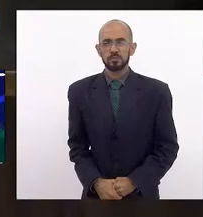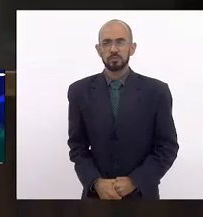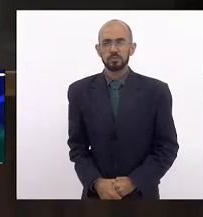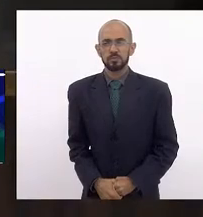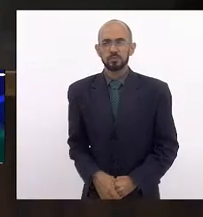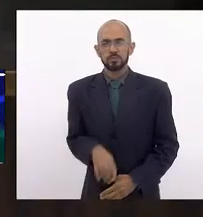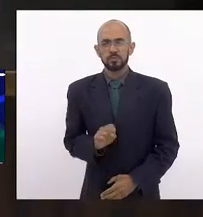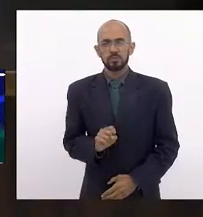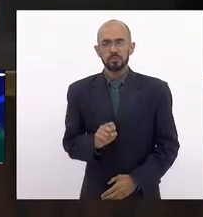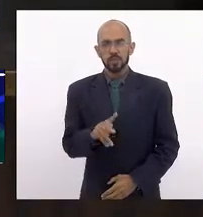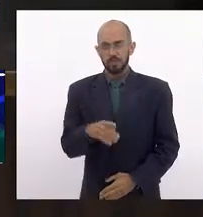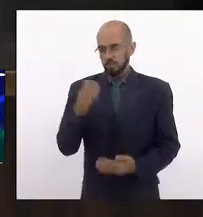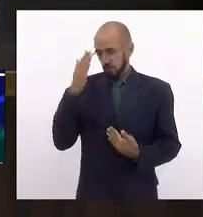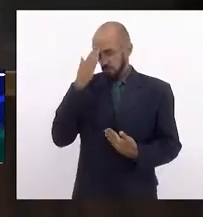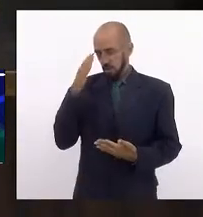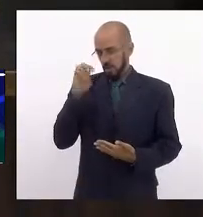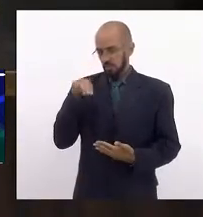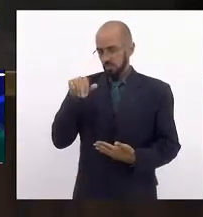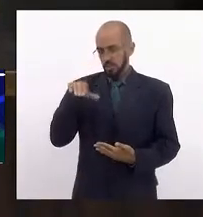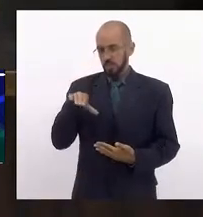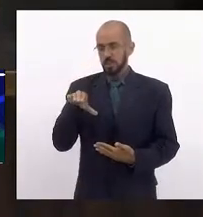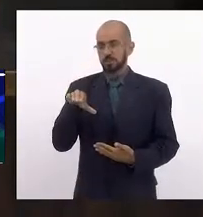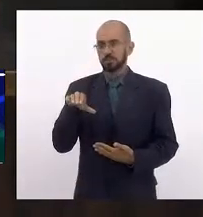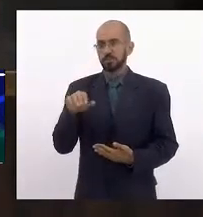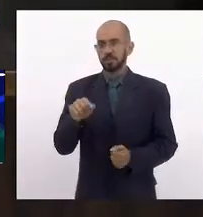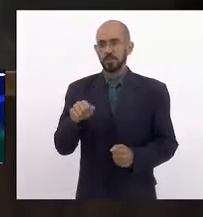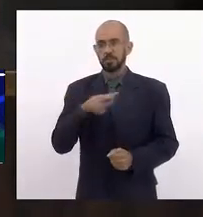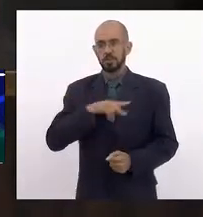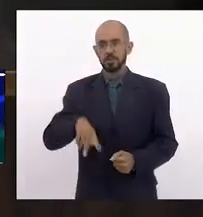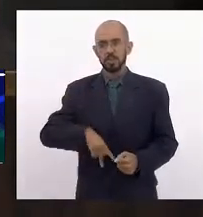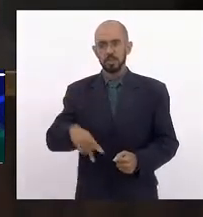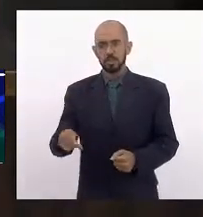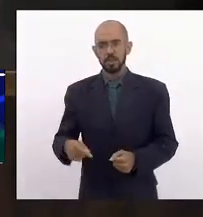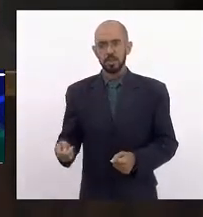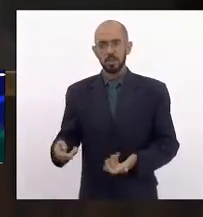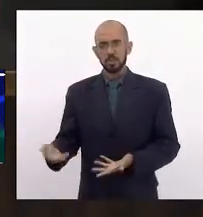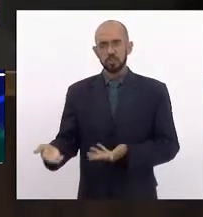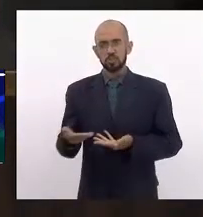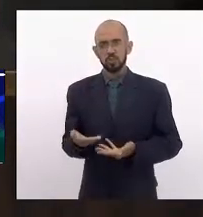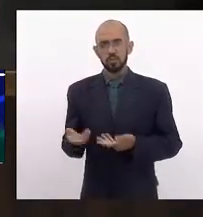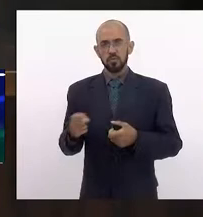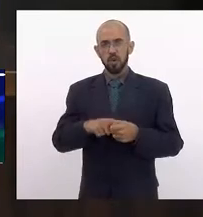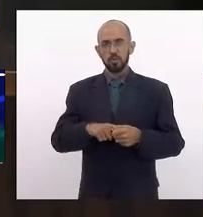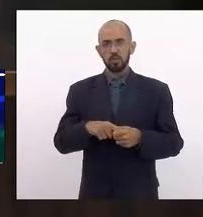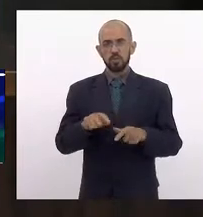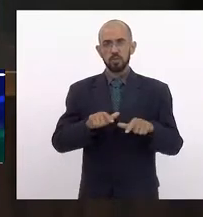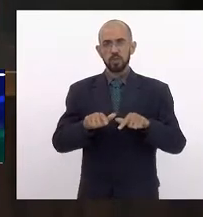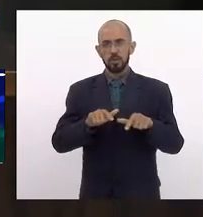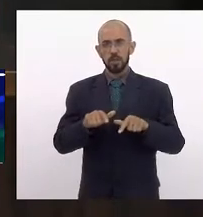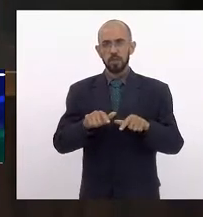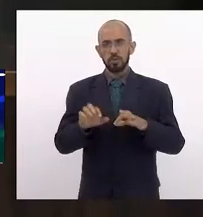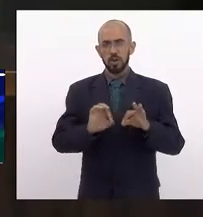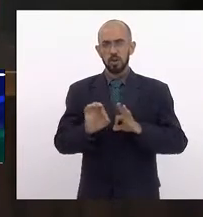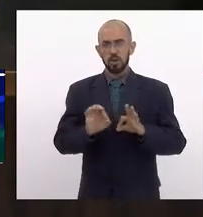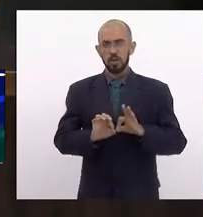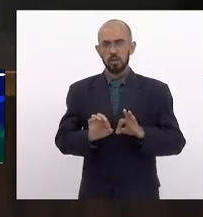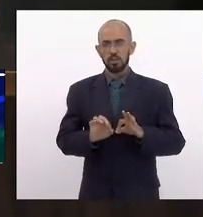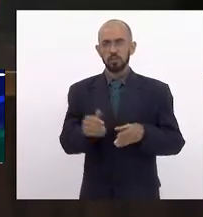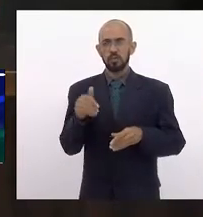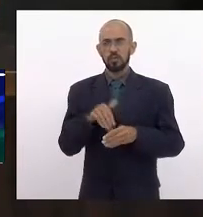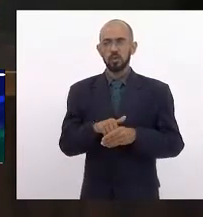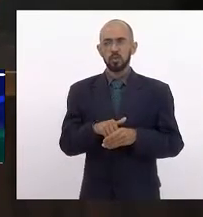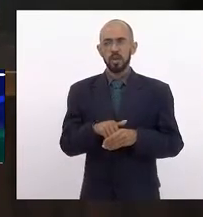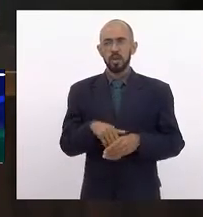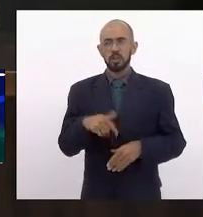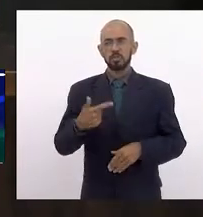o Ok obrigado deputado Carlos minc presenças são os trabalhos a ordem e vamos voltar segunda discussão da redação do vencido do